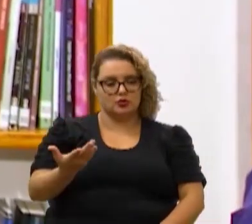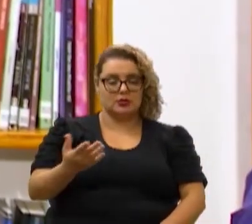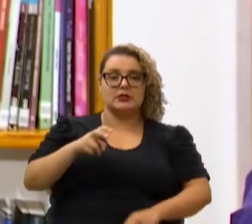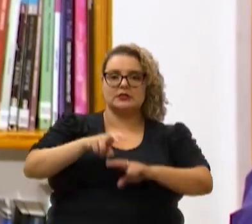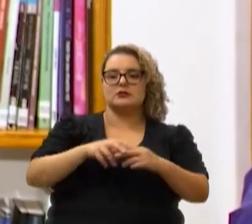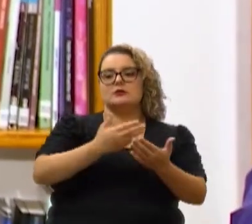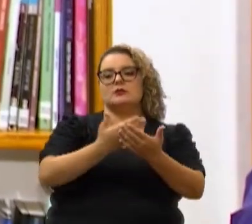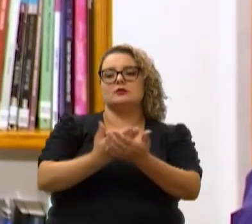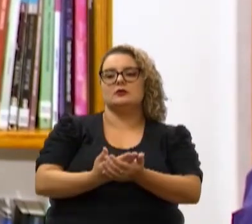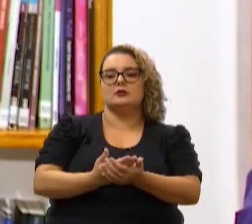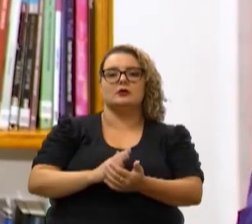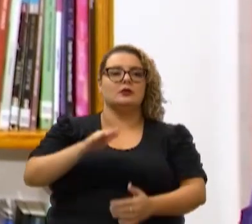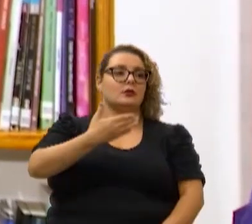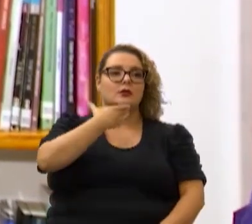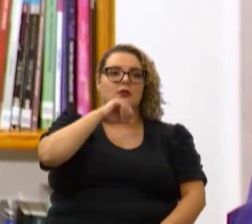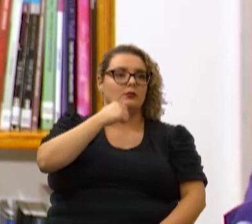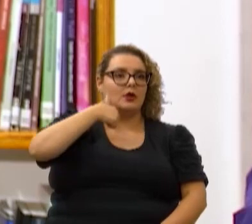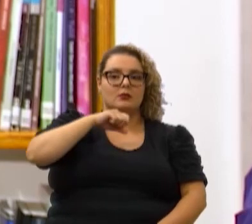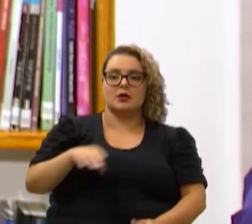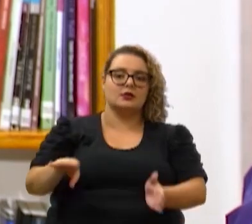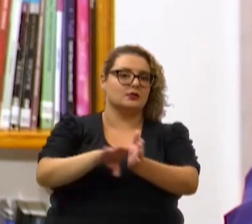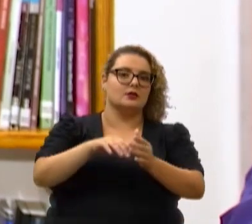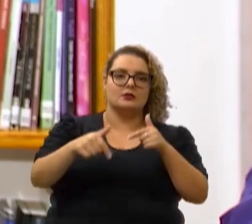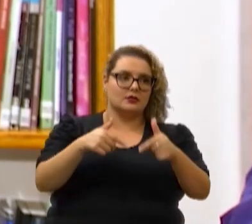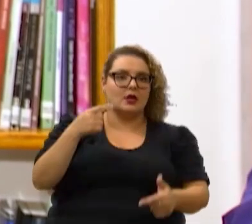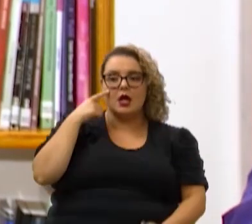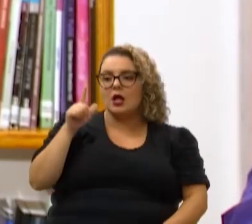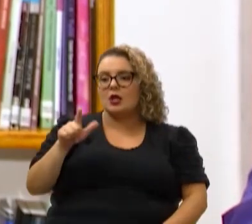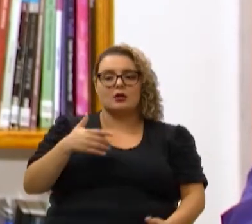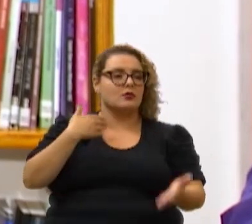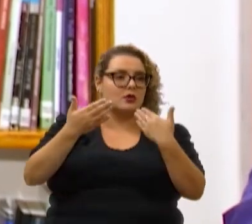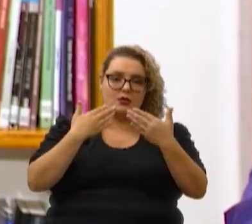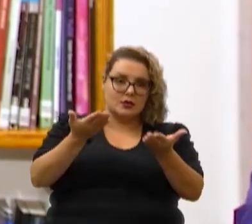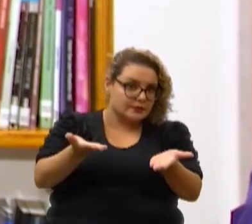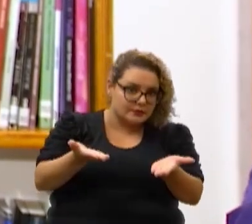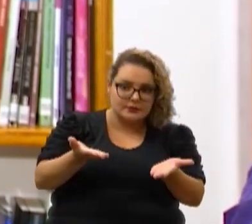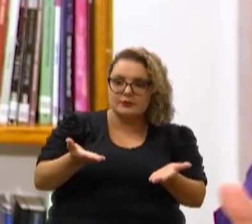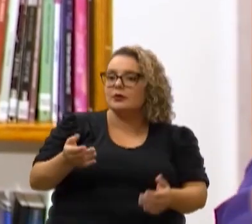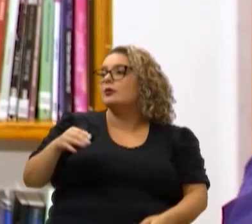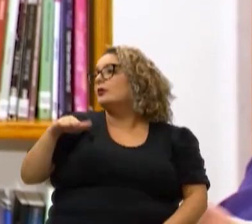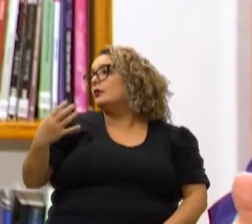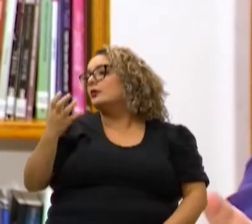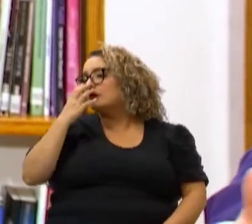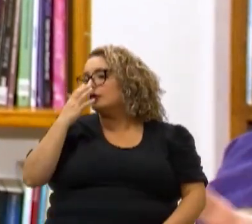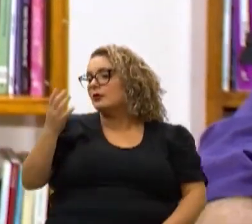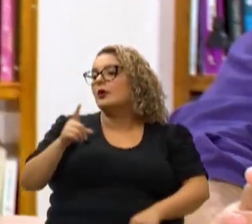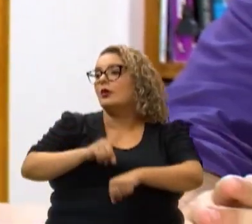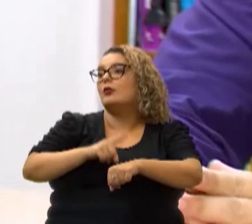para estudar, logo quando seus pais estão chegando em casa do trabalho, que é claro que eles vão querer conversar com você. Ou quando o cachorro, você sabe